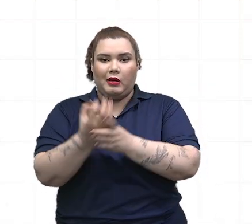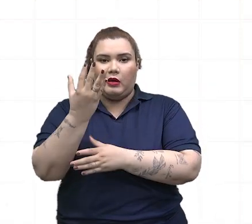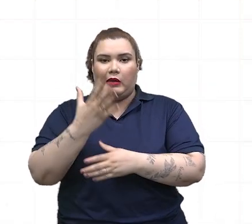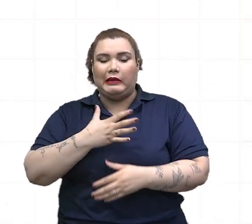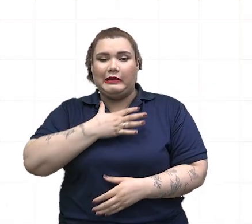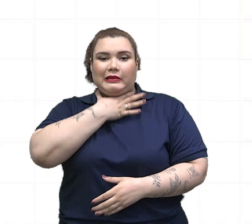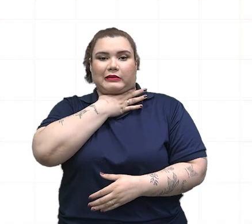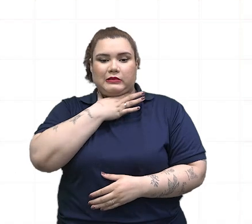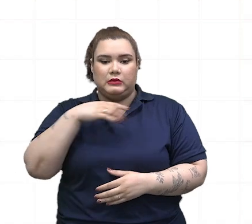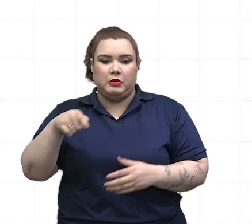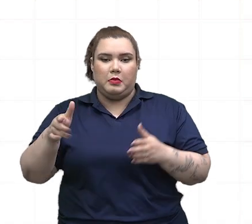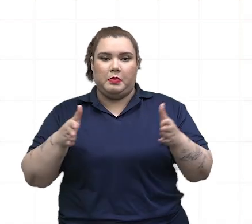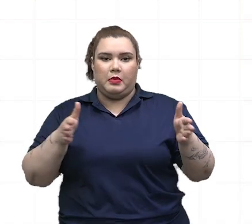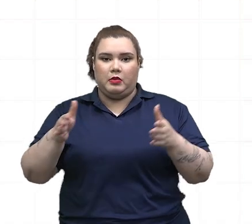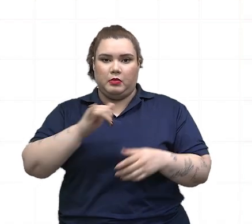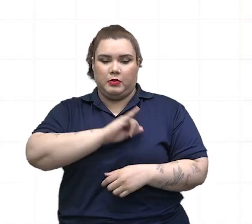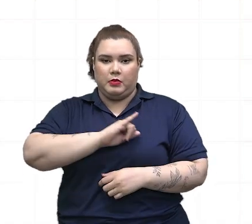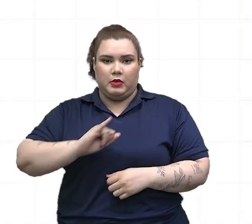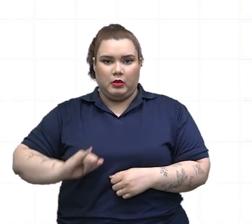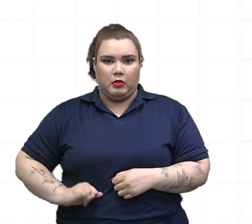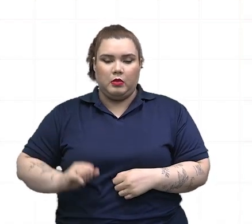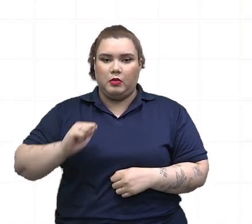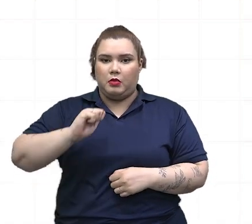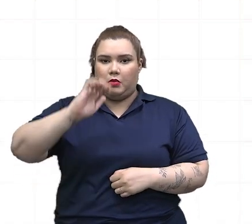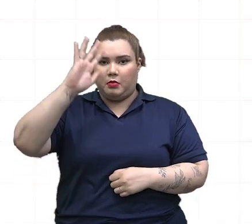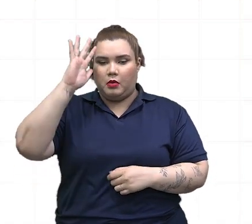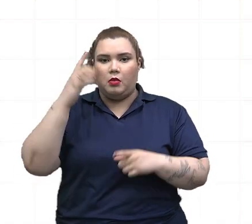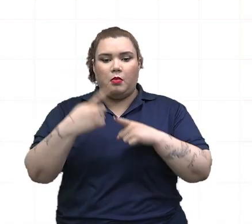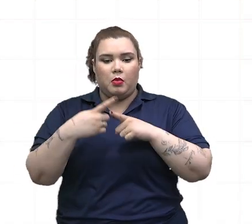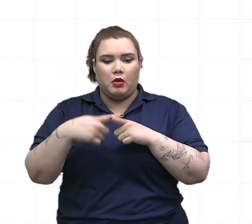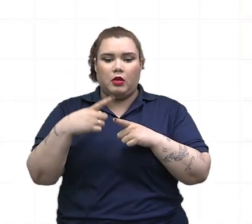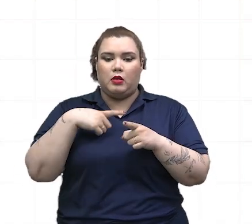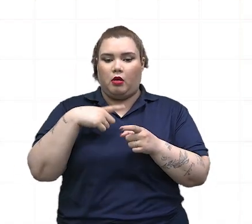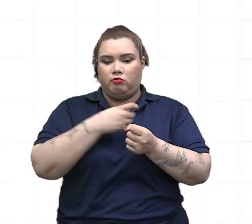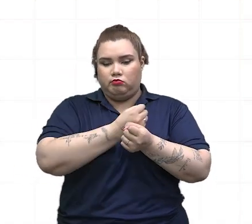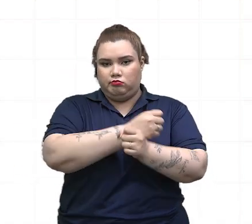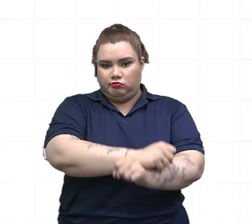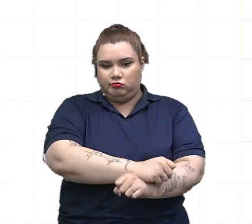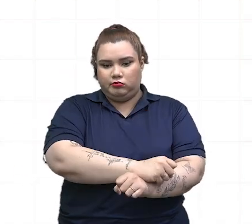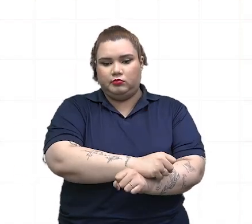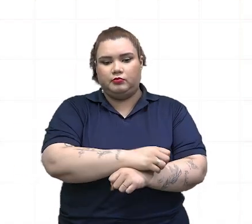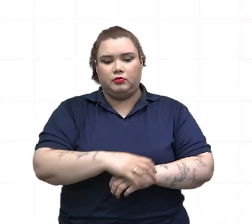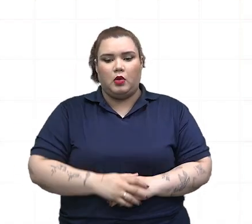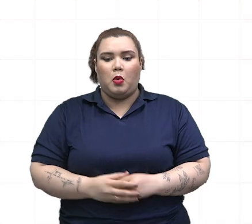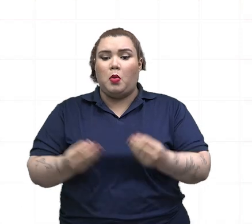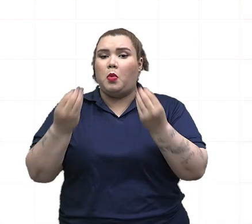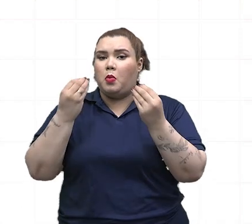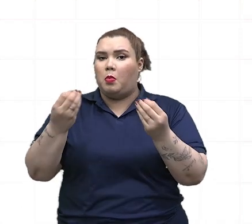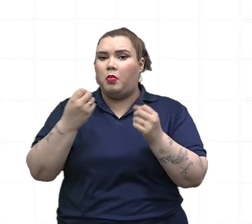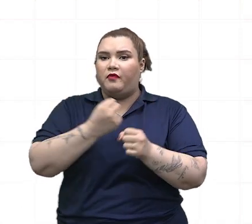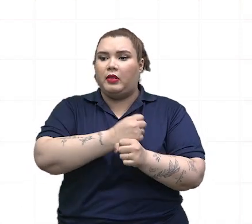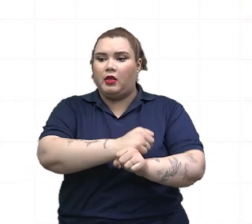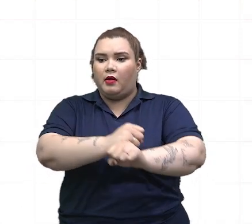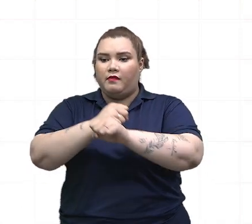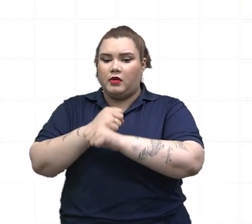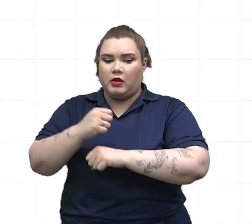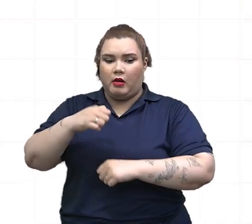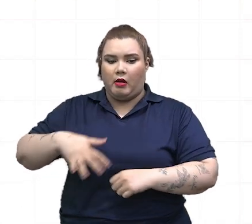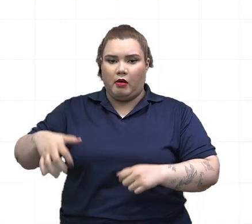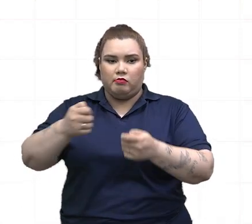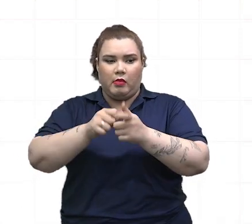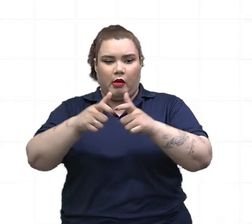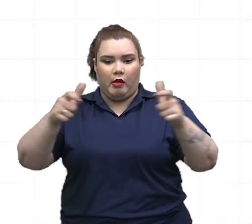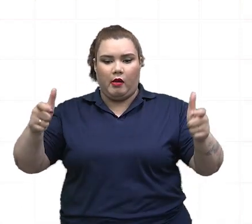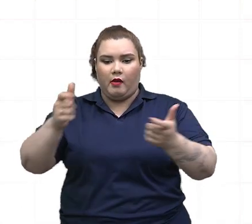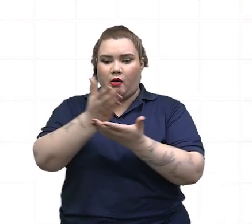mesmo porque havia escravos no exército romano, um dos motivos da crise. Como defender a vasta fronteira do